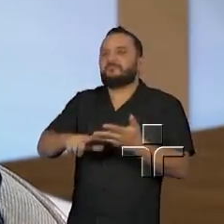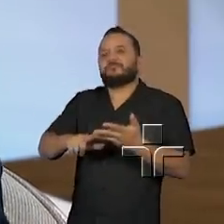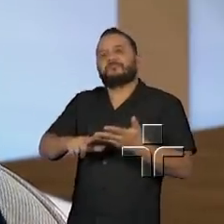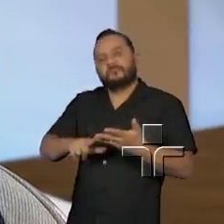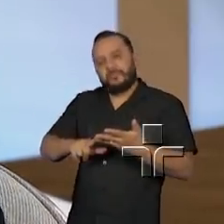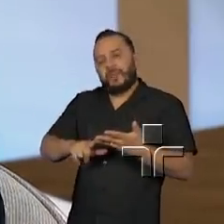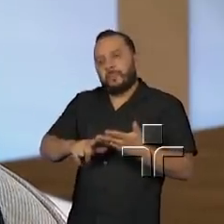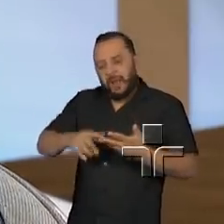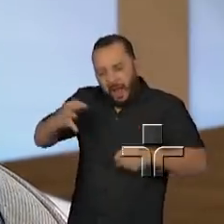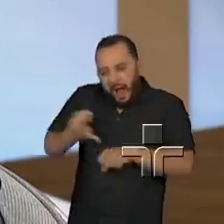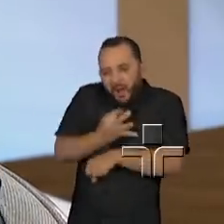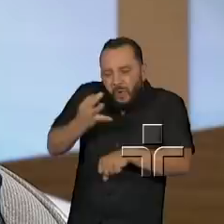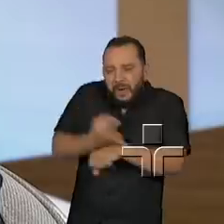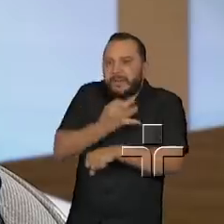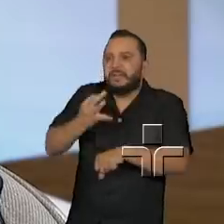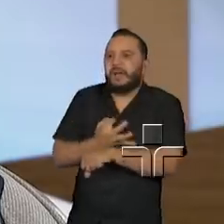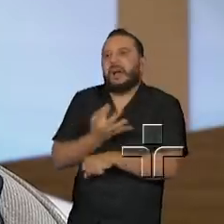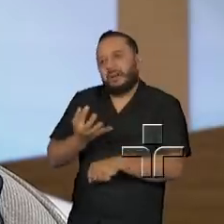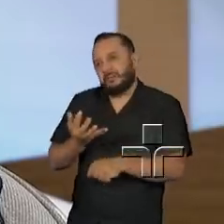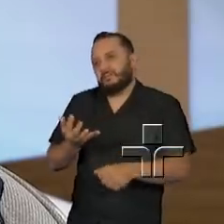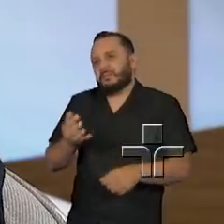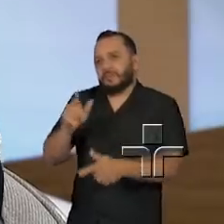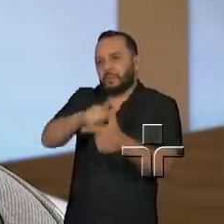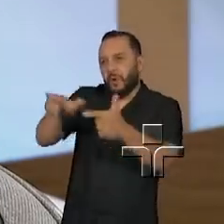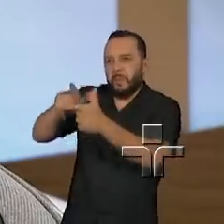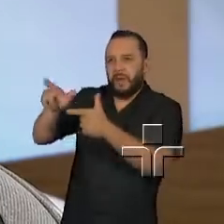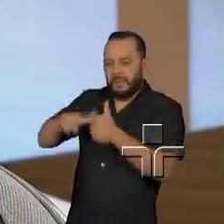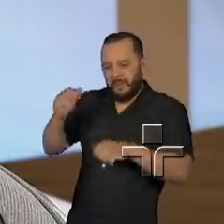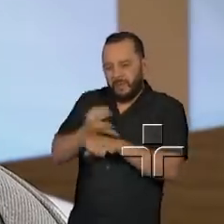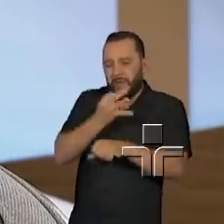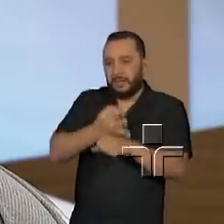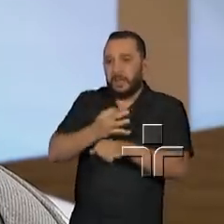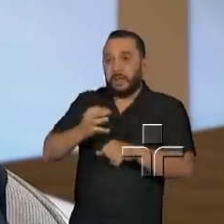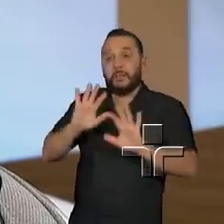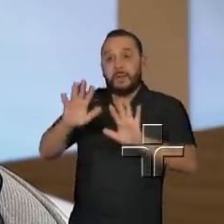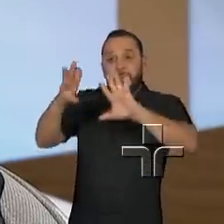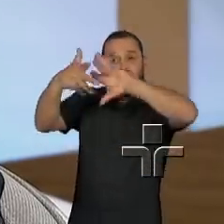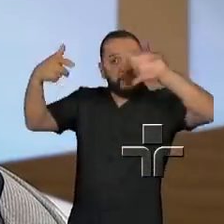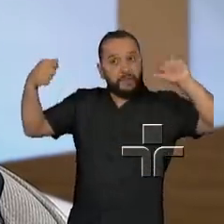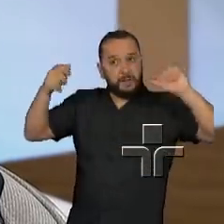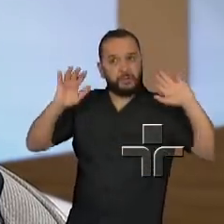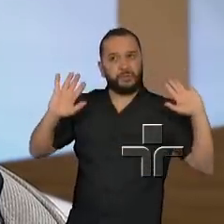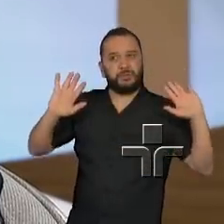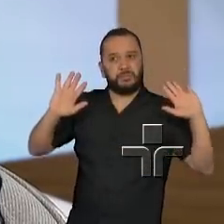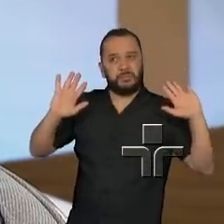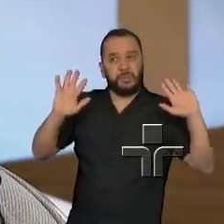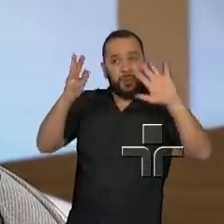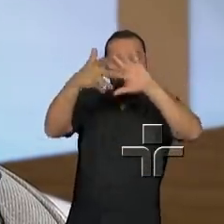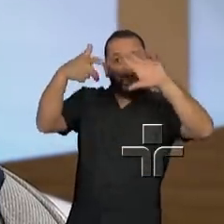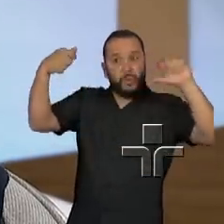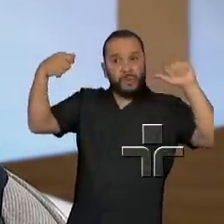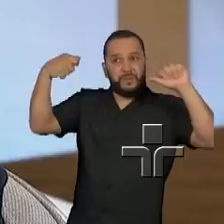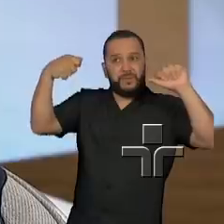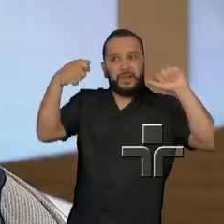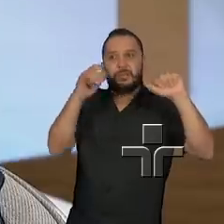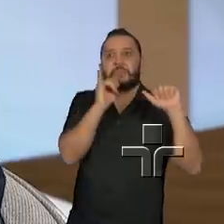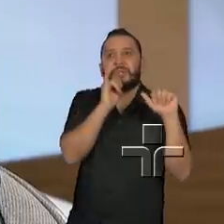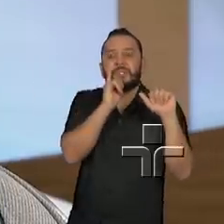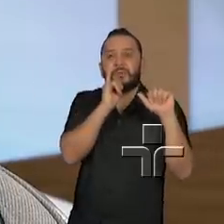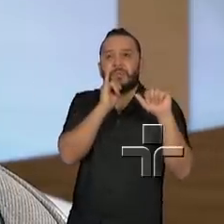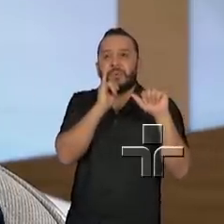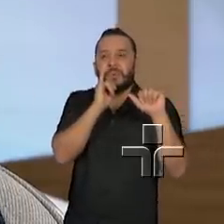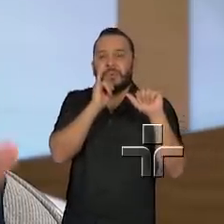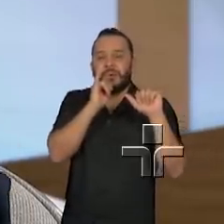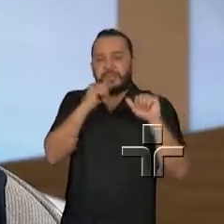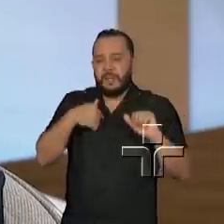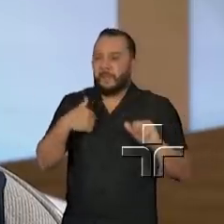para aguentar as vicissitudes da vida. O universo, por outro lado, não me parece, não faz sentido para mim que a gente